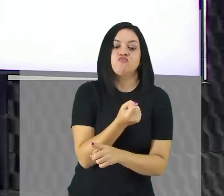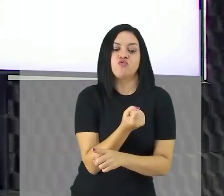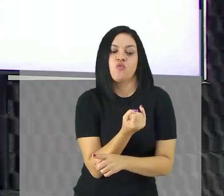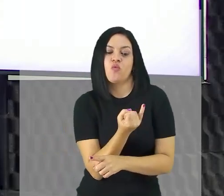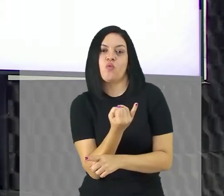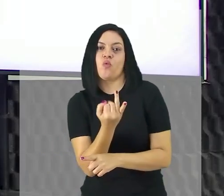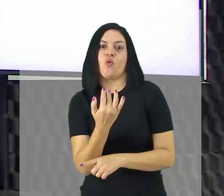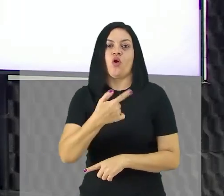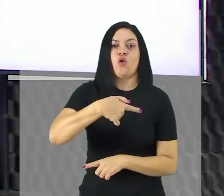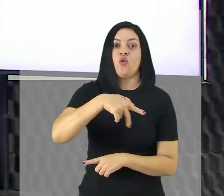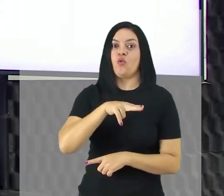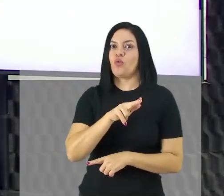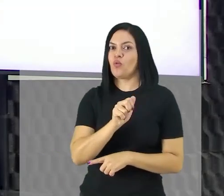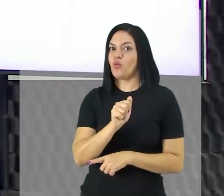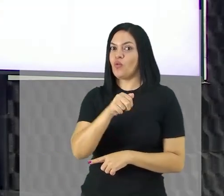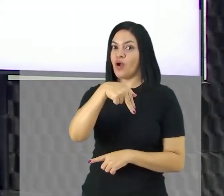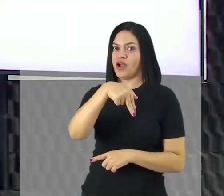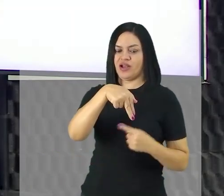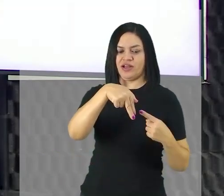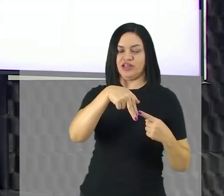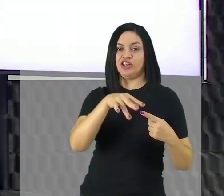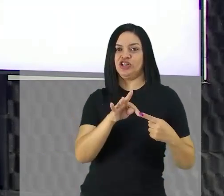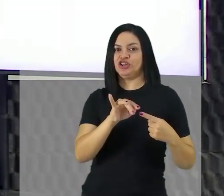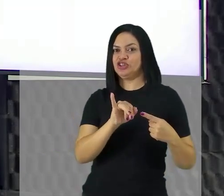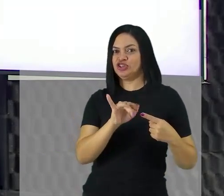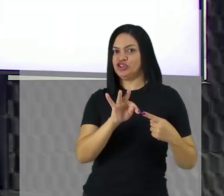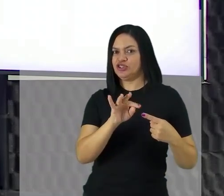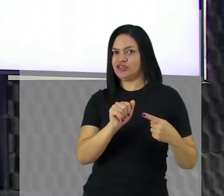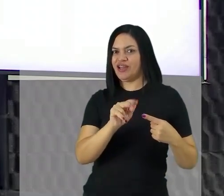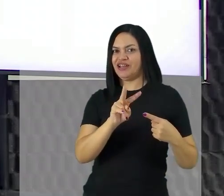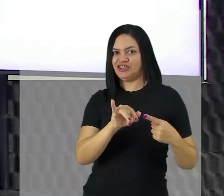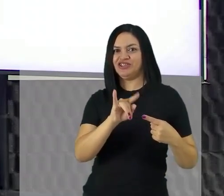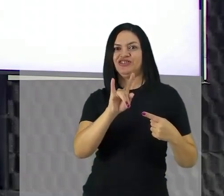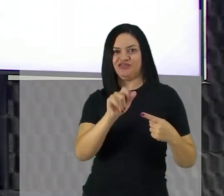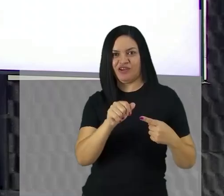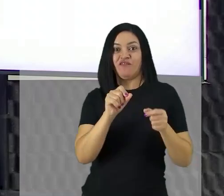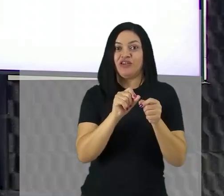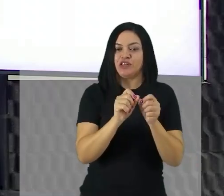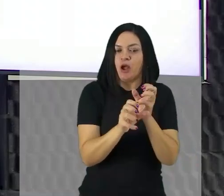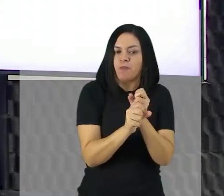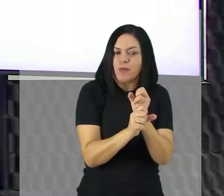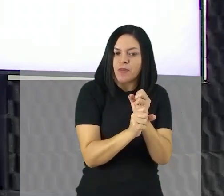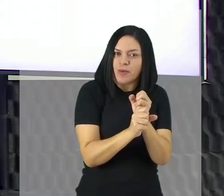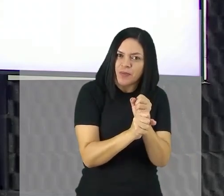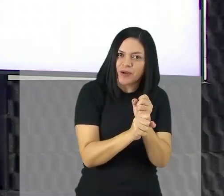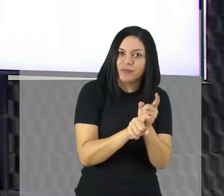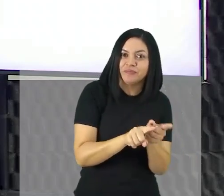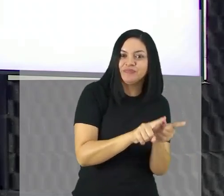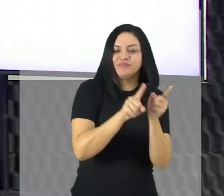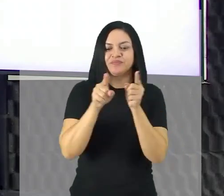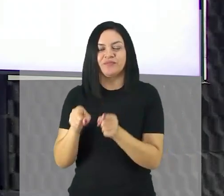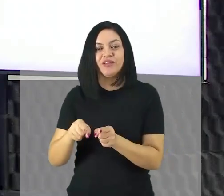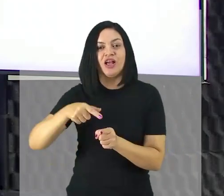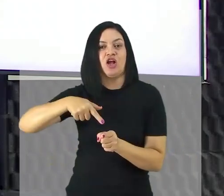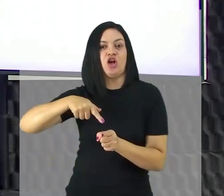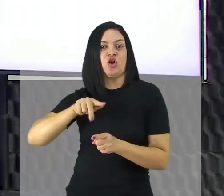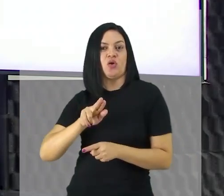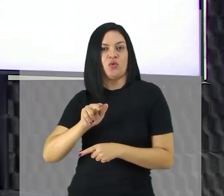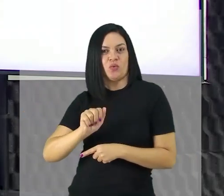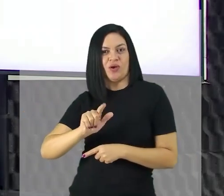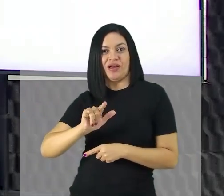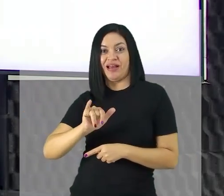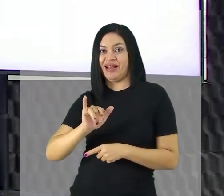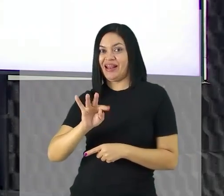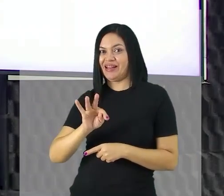quantitativa, fazer conta, que foi no em vídeos anteriores. A essa questão, eu vou falar para vocês